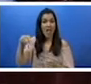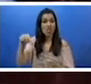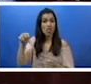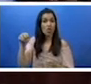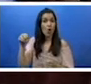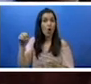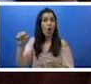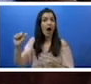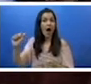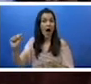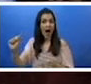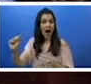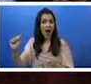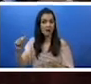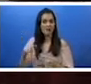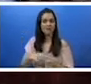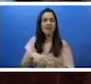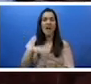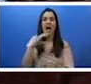Canoa,